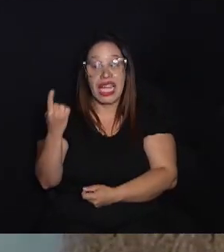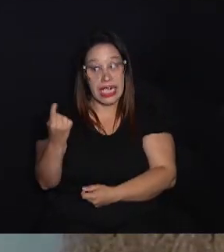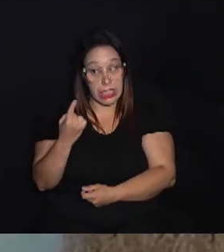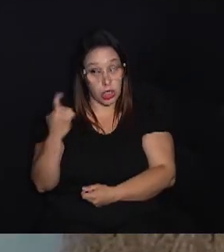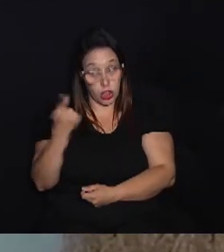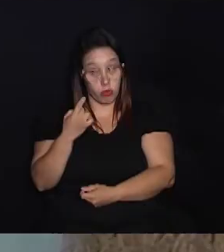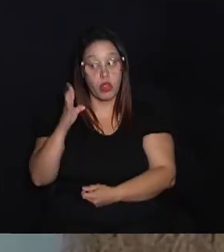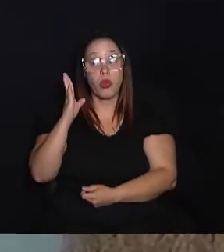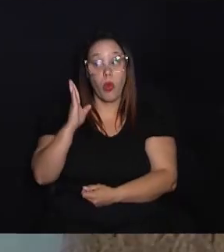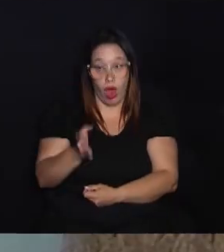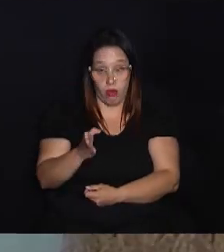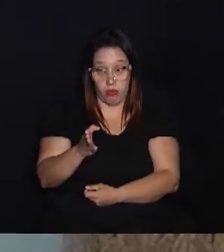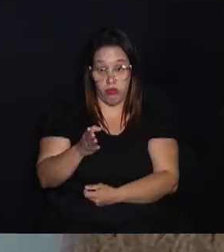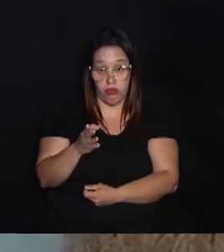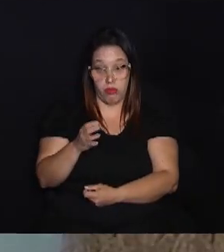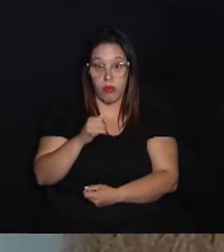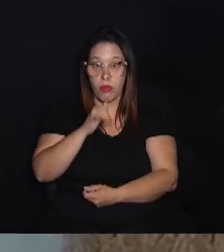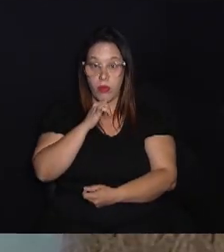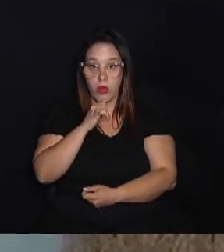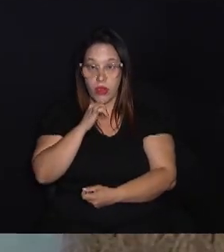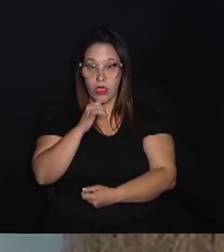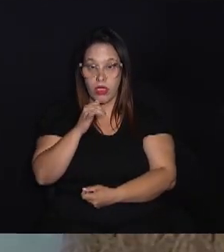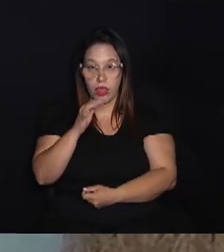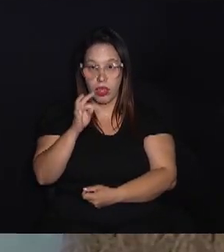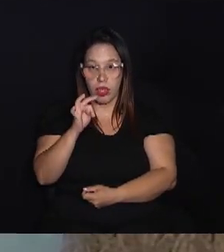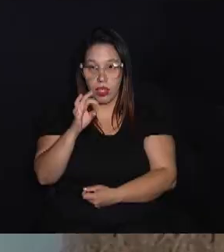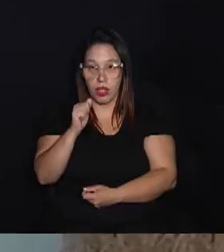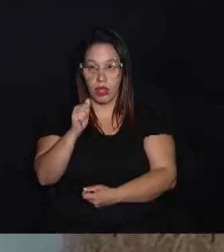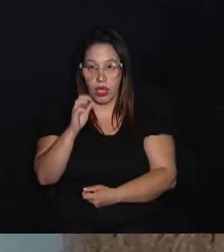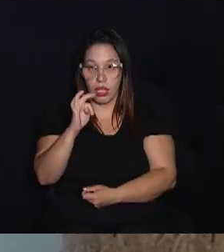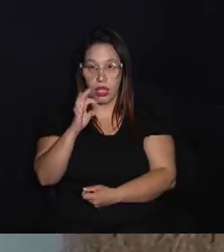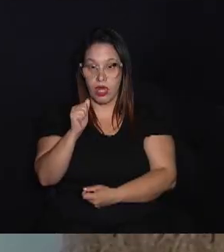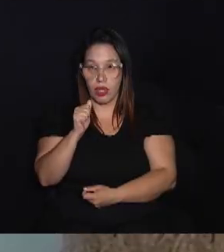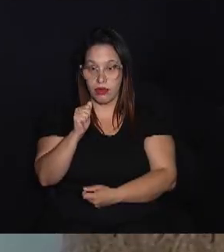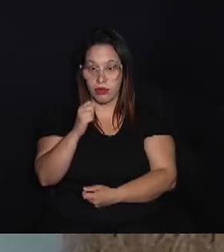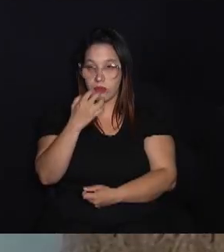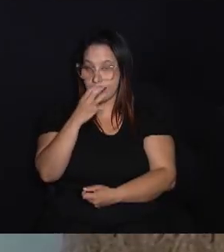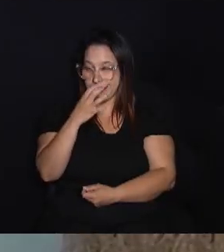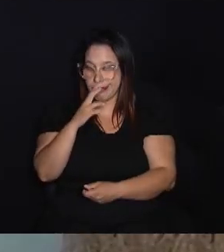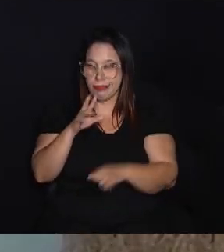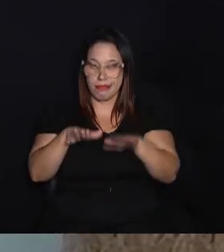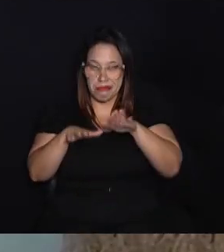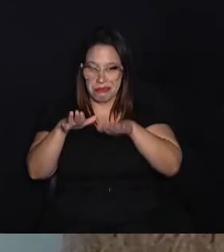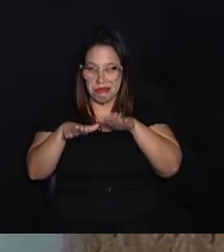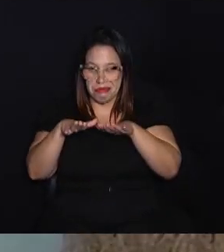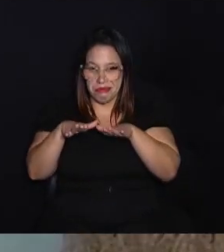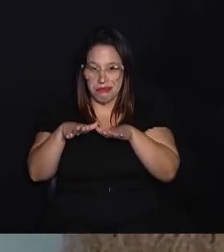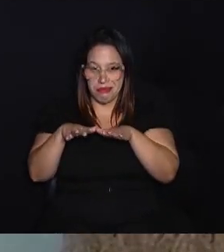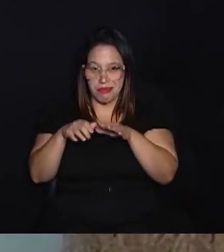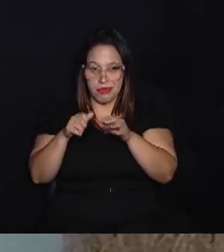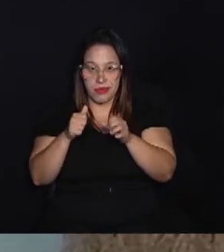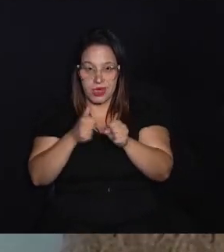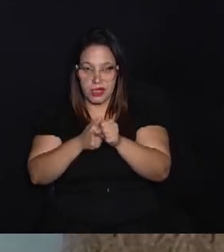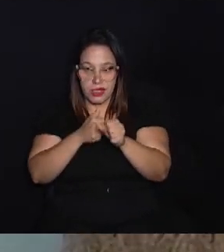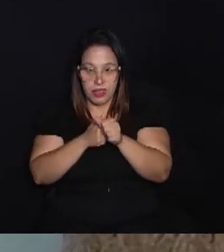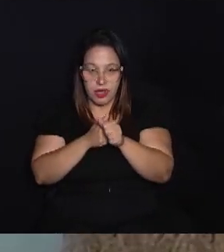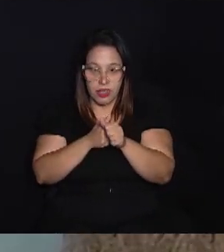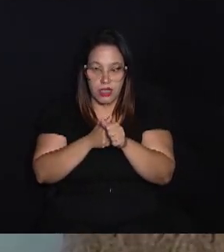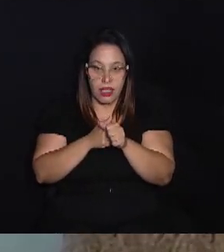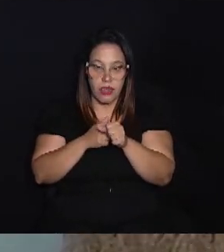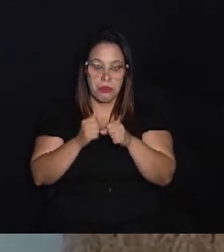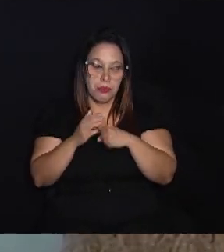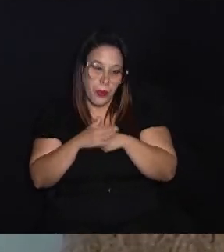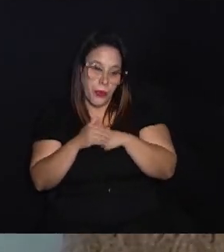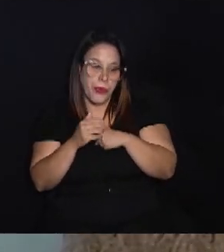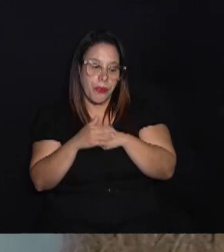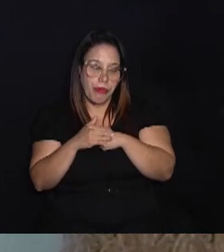Tá, porque, por exemplo, a Tatá, eu compararia ela mais um cachorro, porque ela gosta muito de estar perto, você vai andando, ela vem atrás, ela é super companhia,